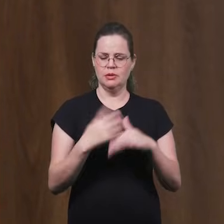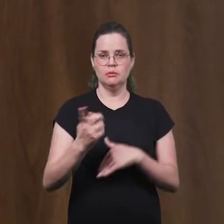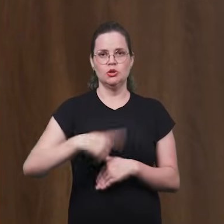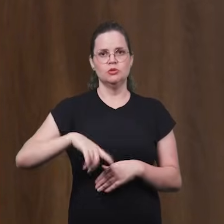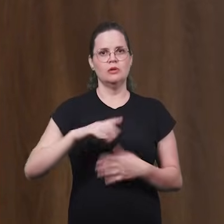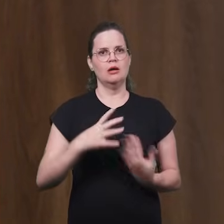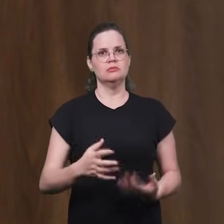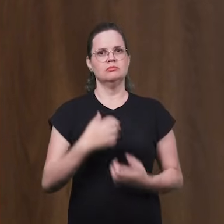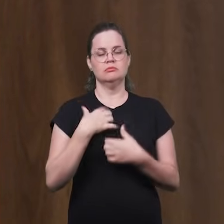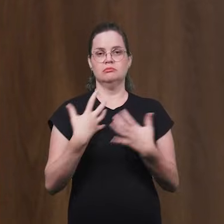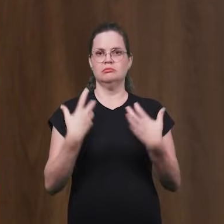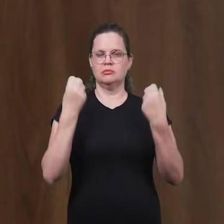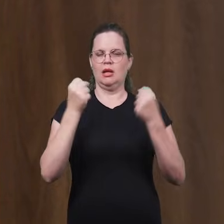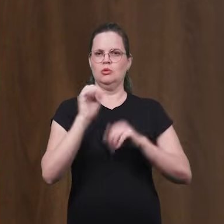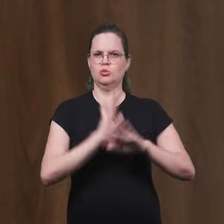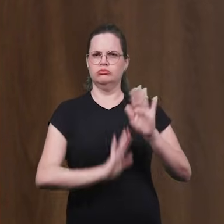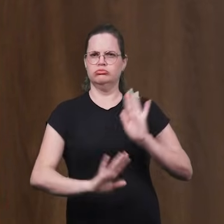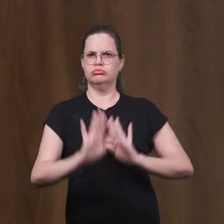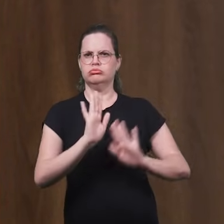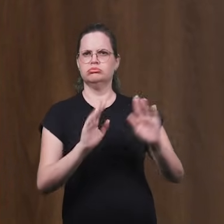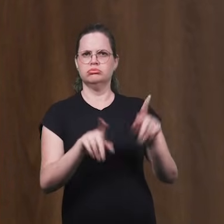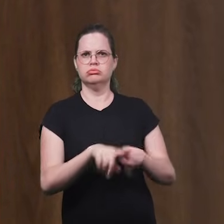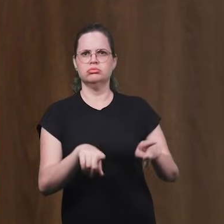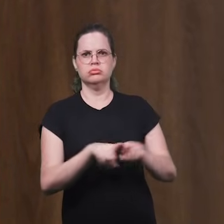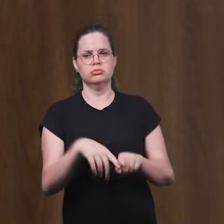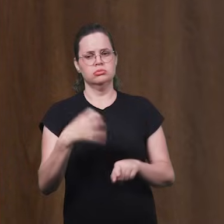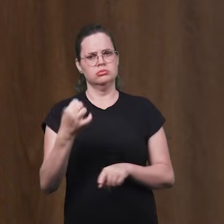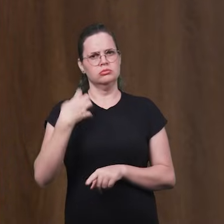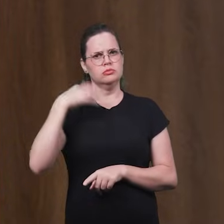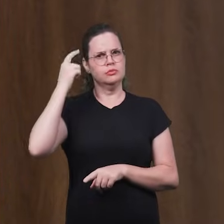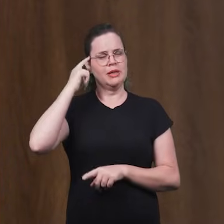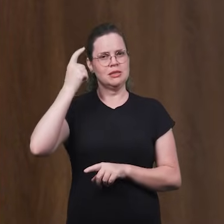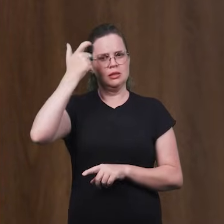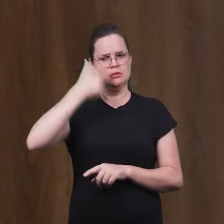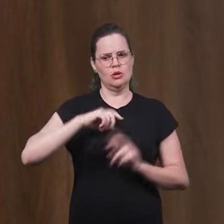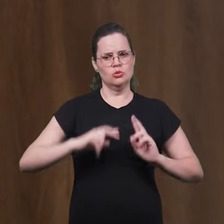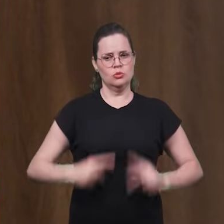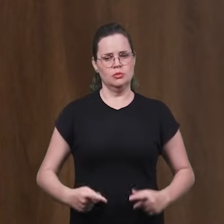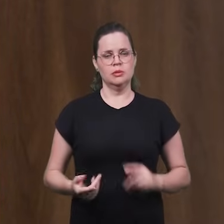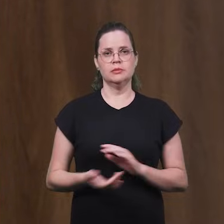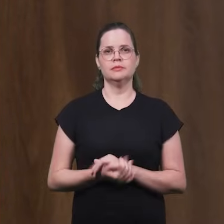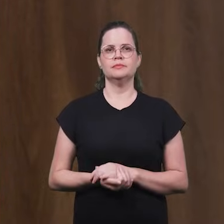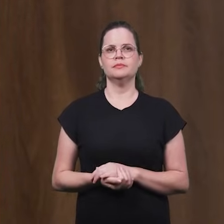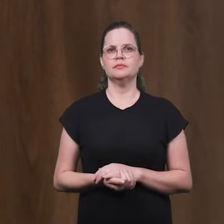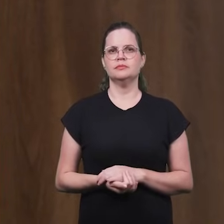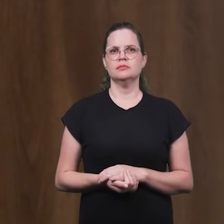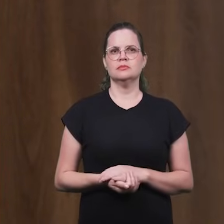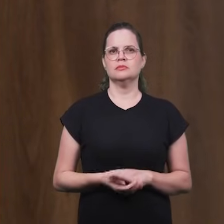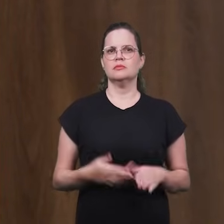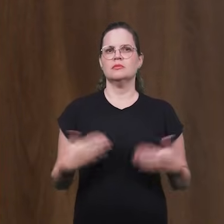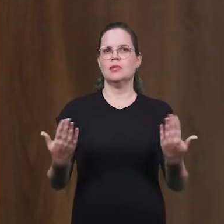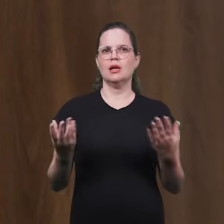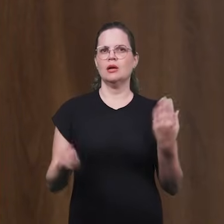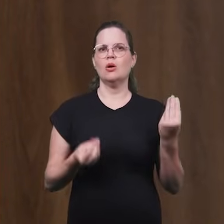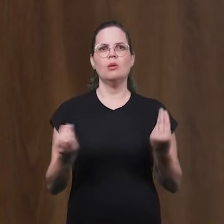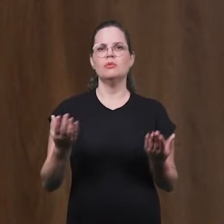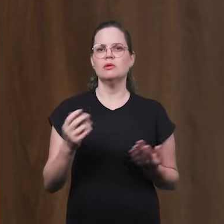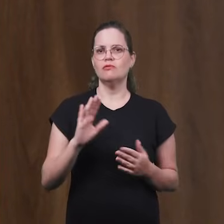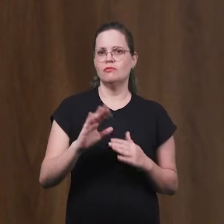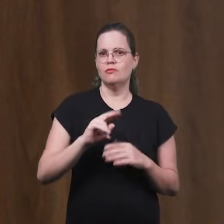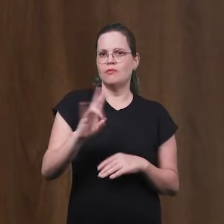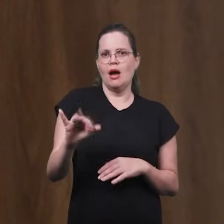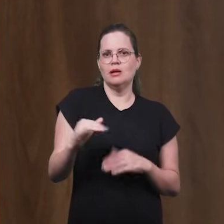Causa um certo impacto, assim, receio até, humanamente falando. Para onde isso vai?